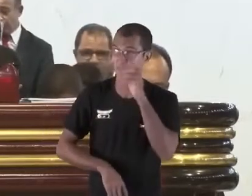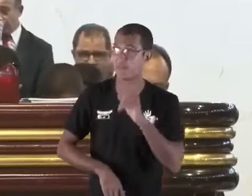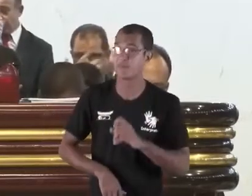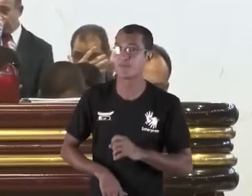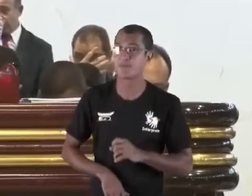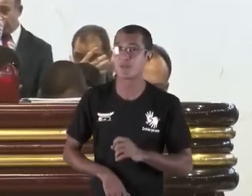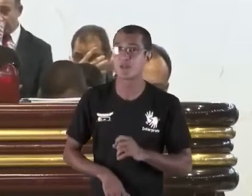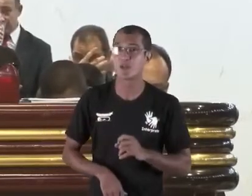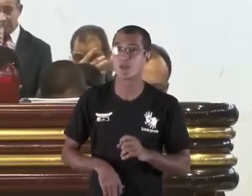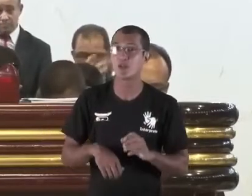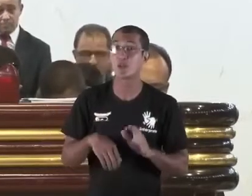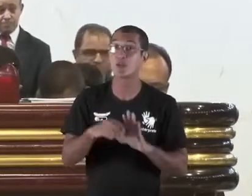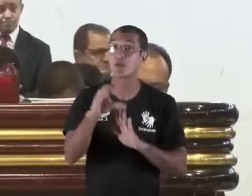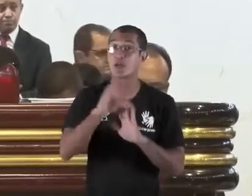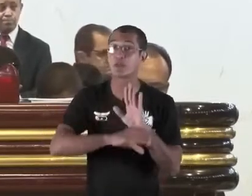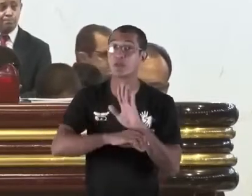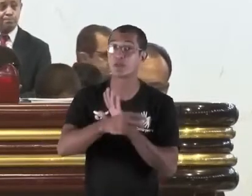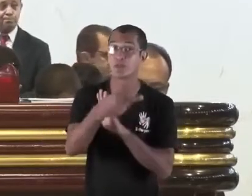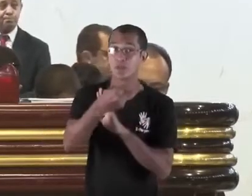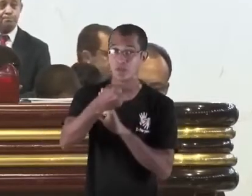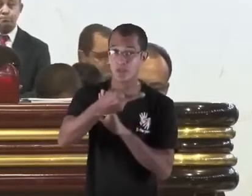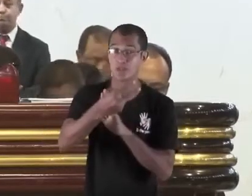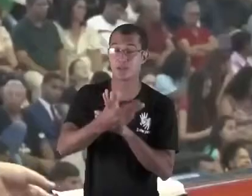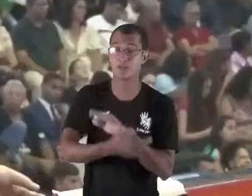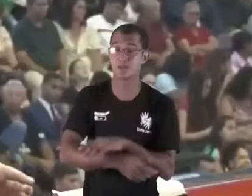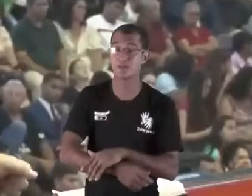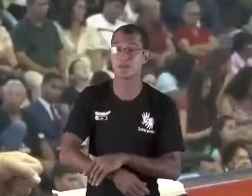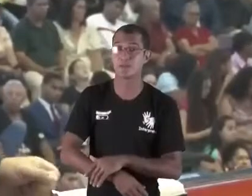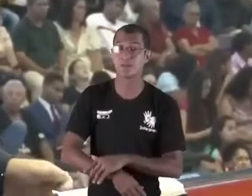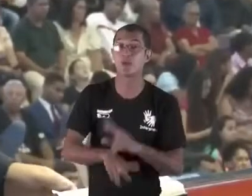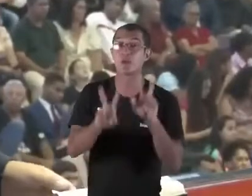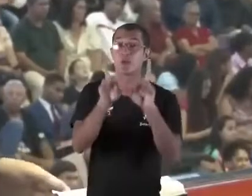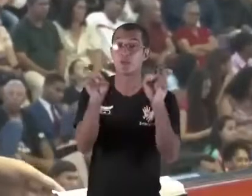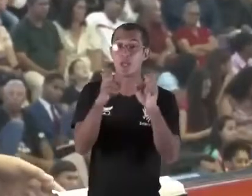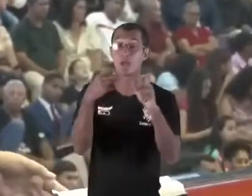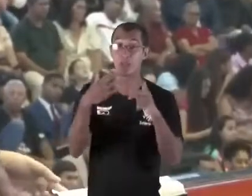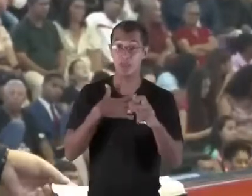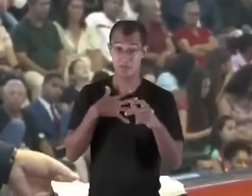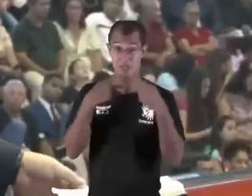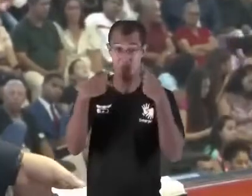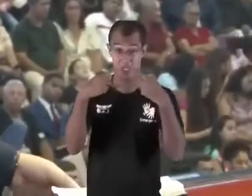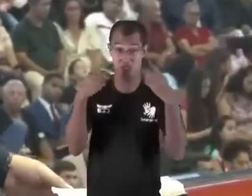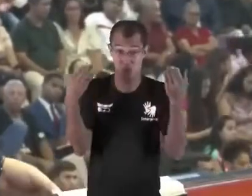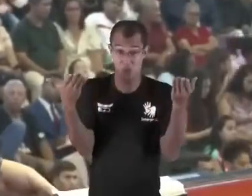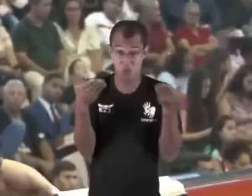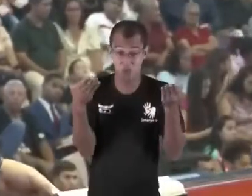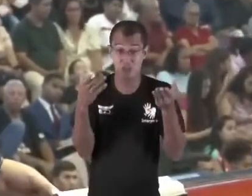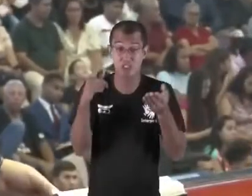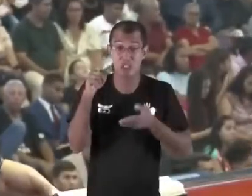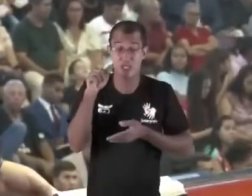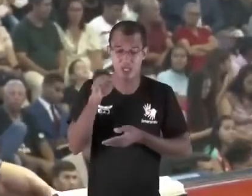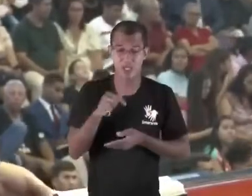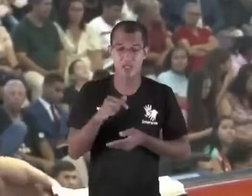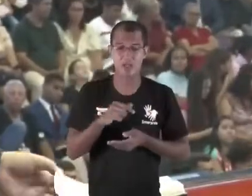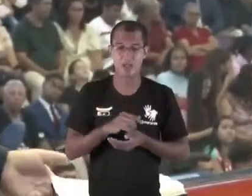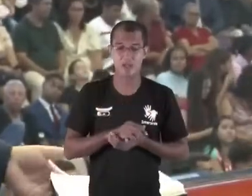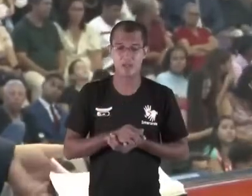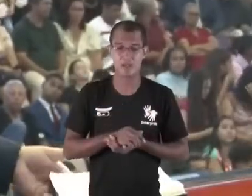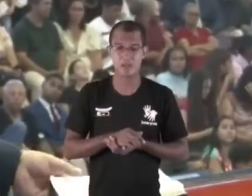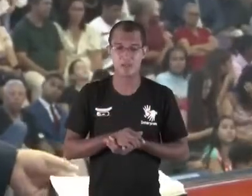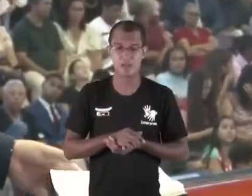e no capítulo 2. O tema da minha pregação esta noite é